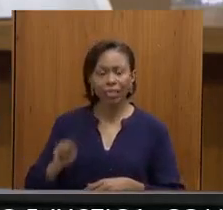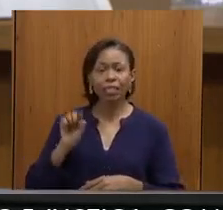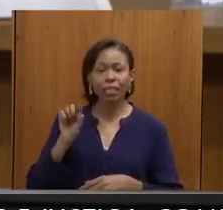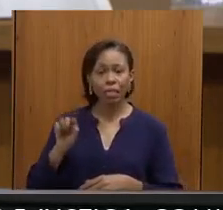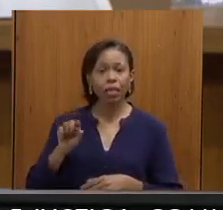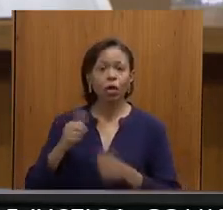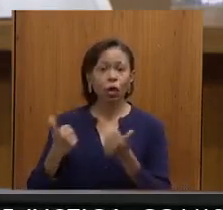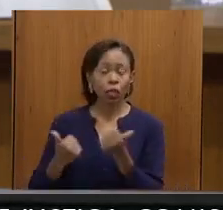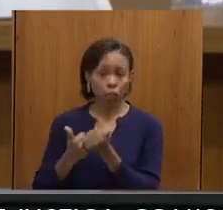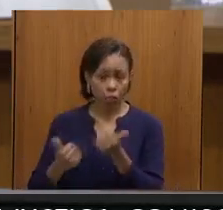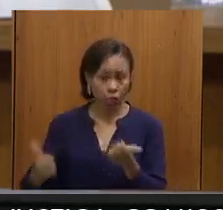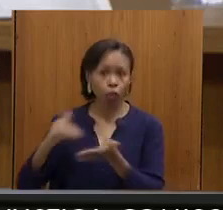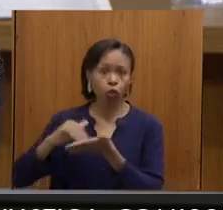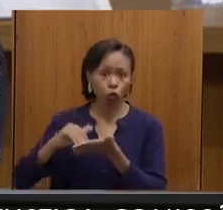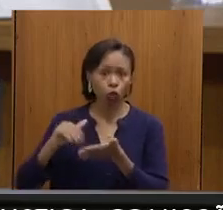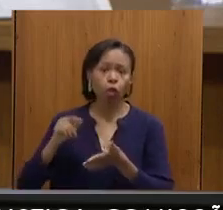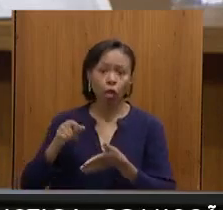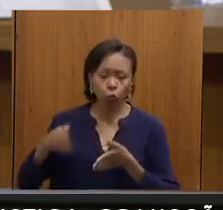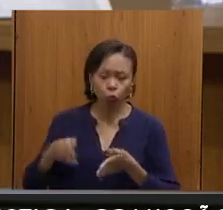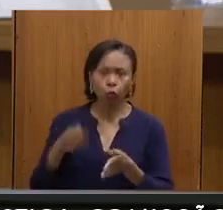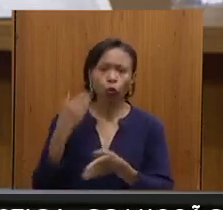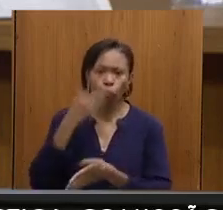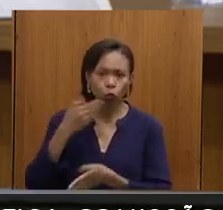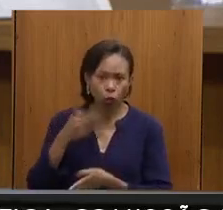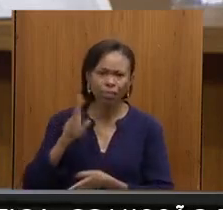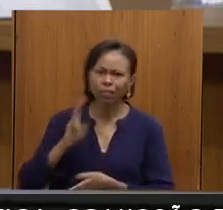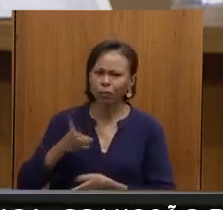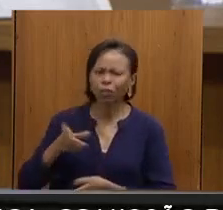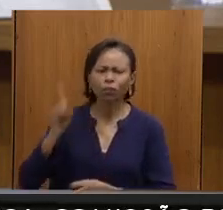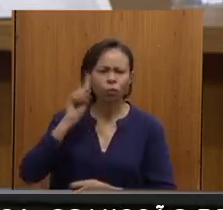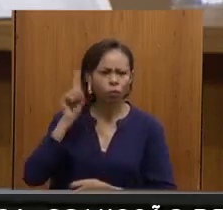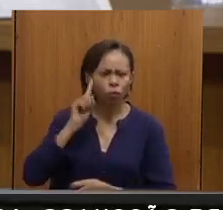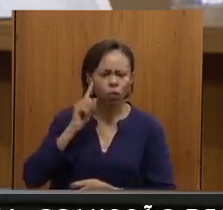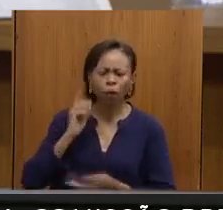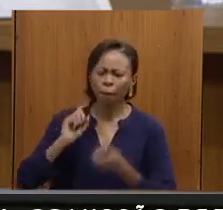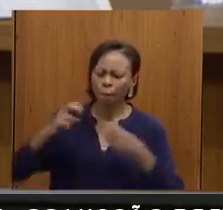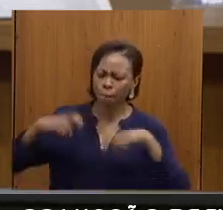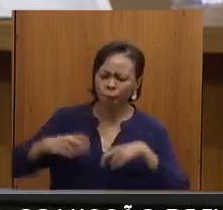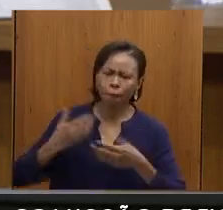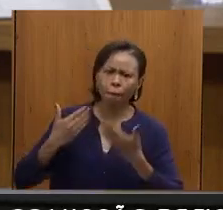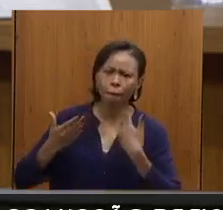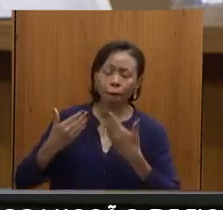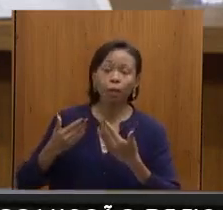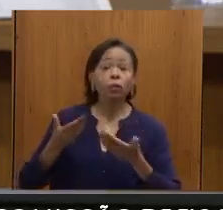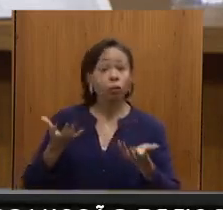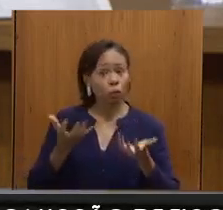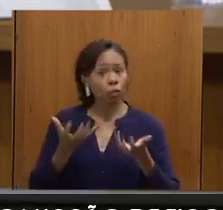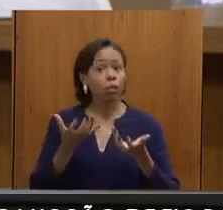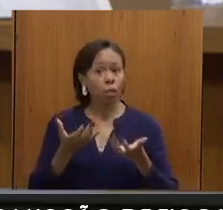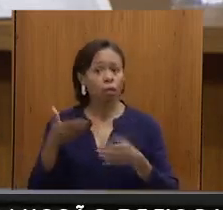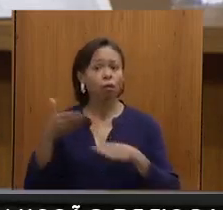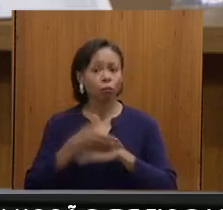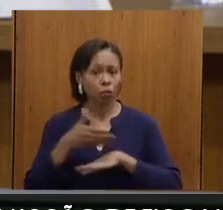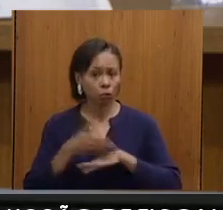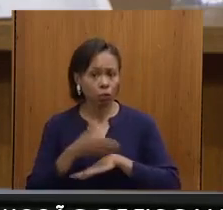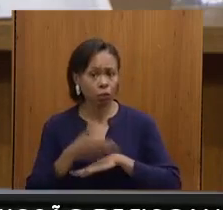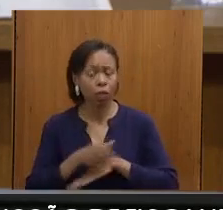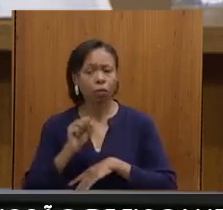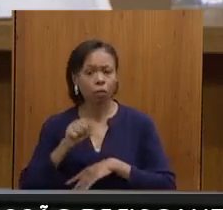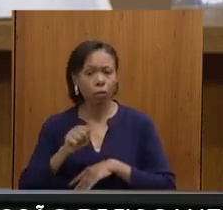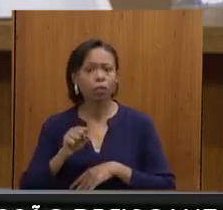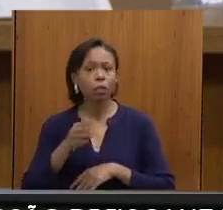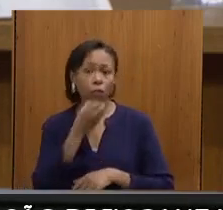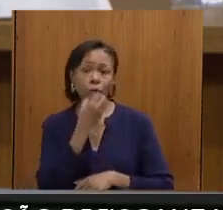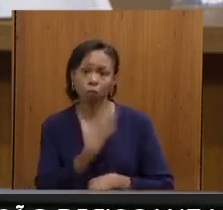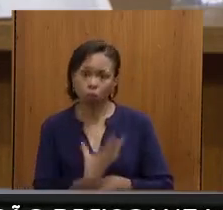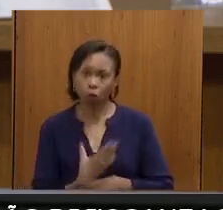Doce e se dedica a isso todos os dias. Mas estamos realmente, assim, querendo, sim, a participação. Vemos com bons olhos.